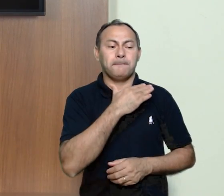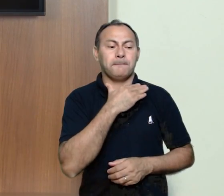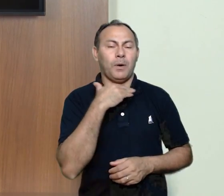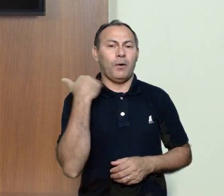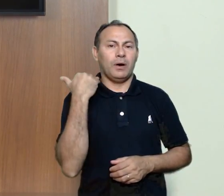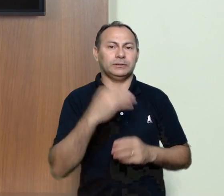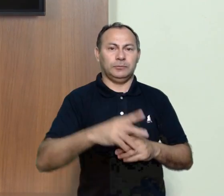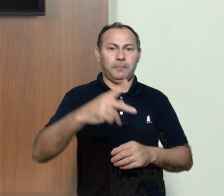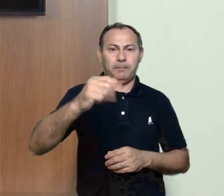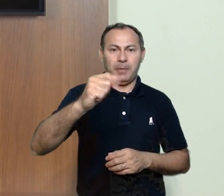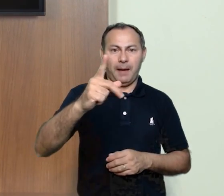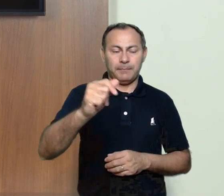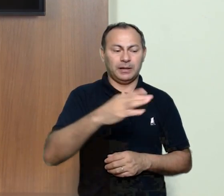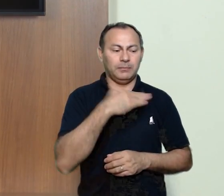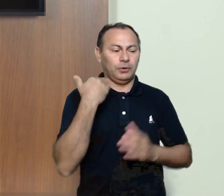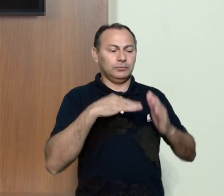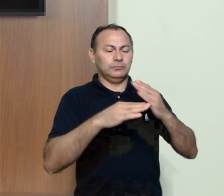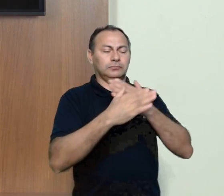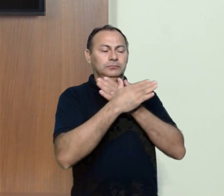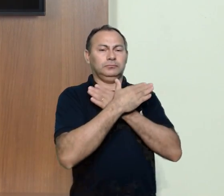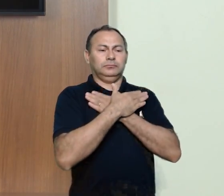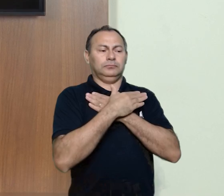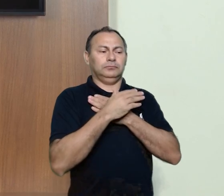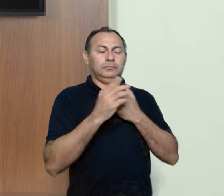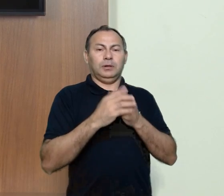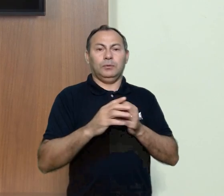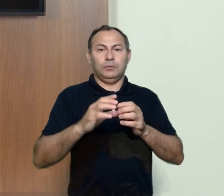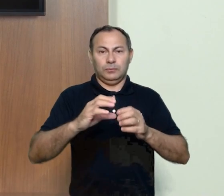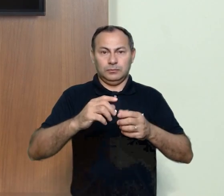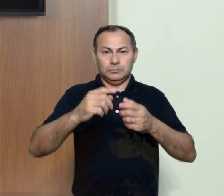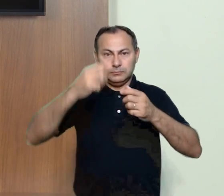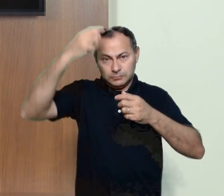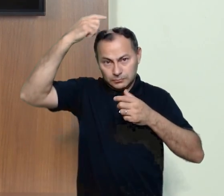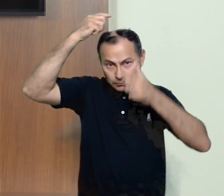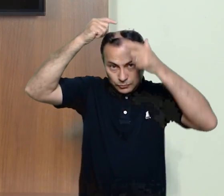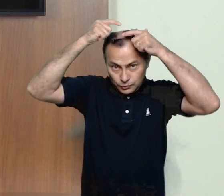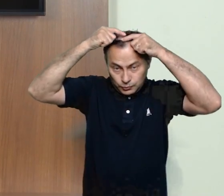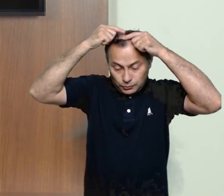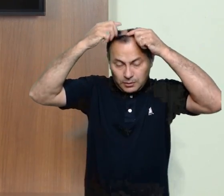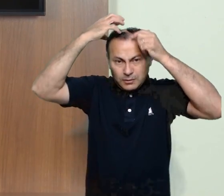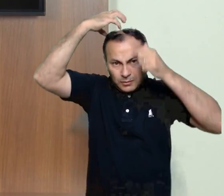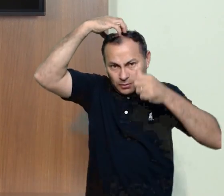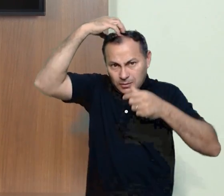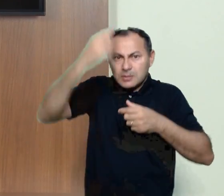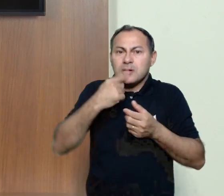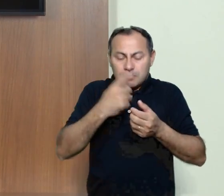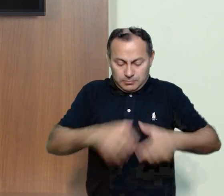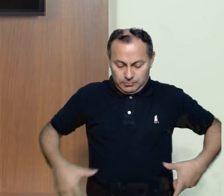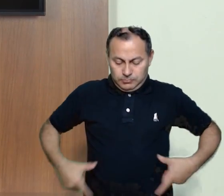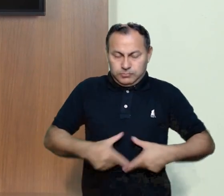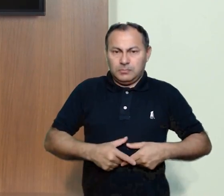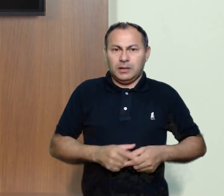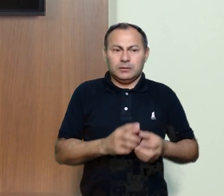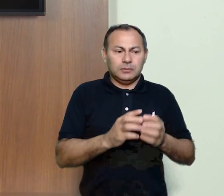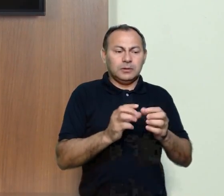do falecido pontífice, os cardeais reunidos em conclave em 21 de junho